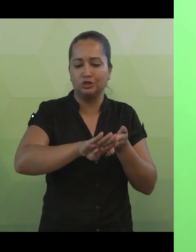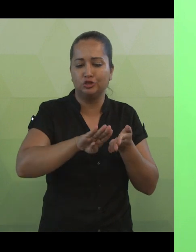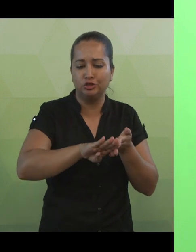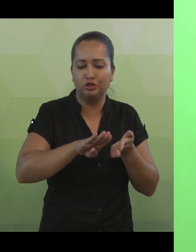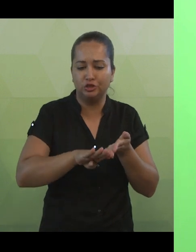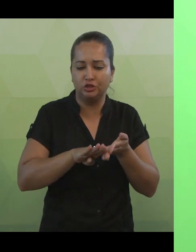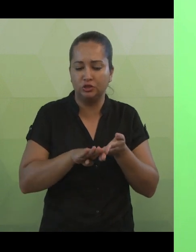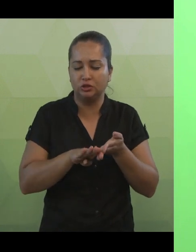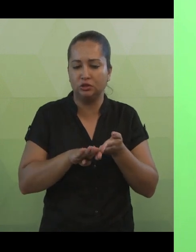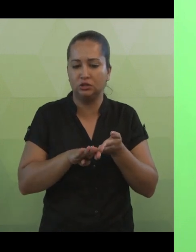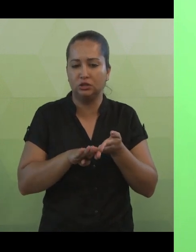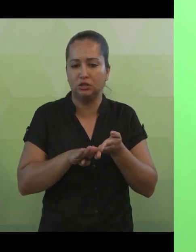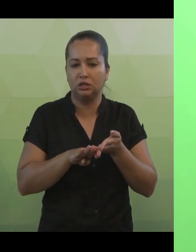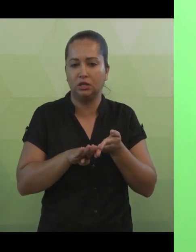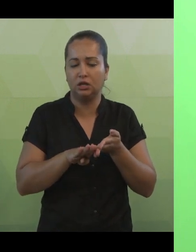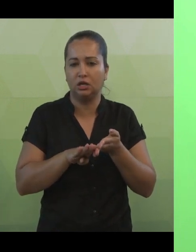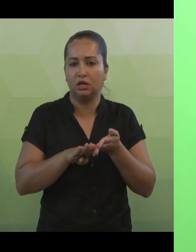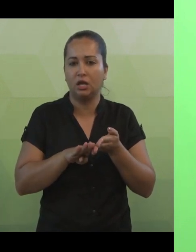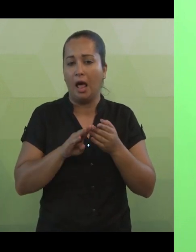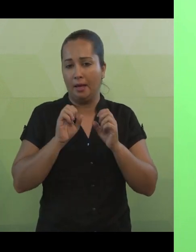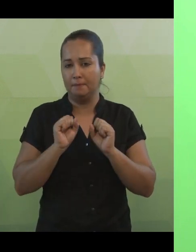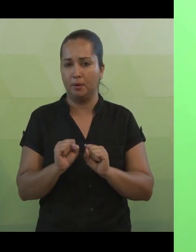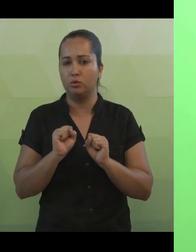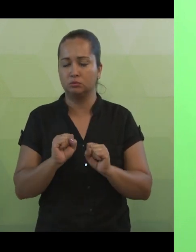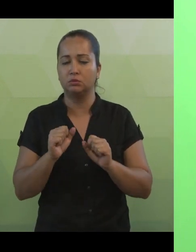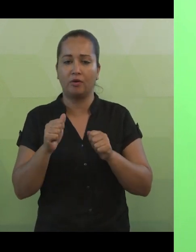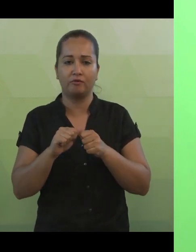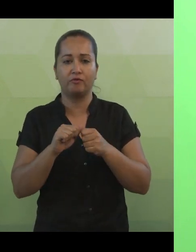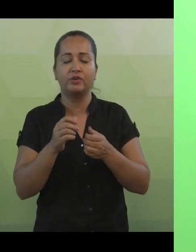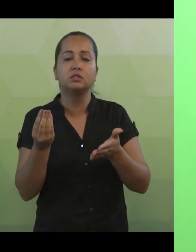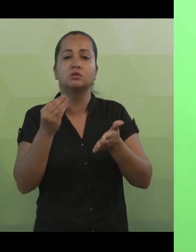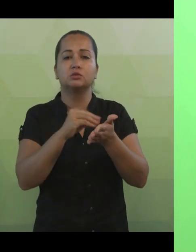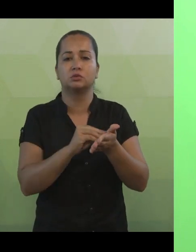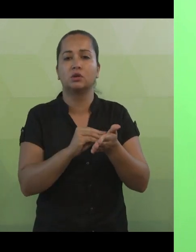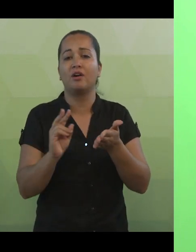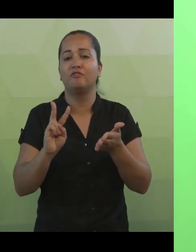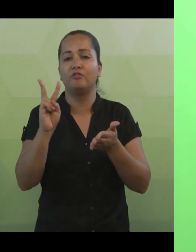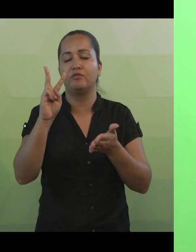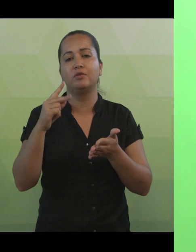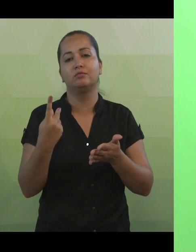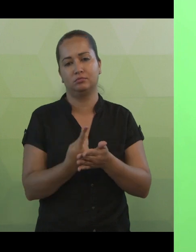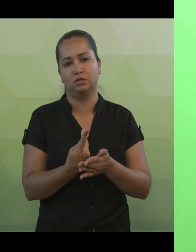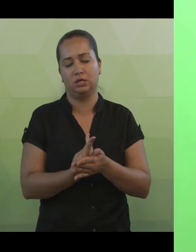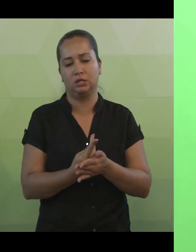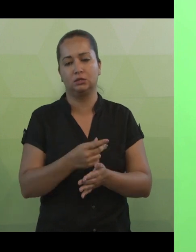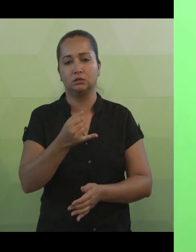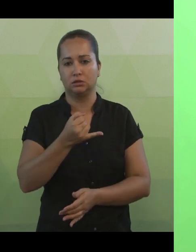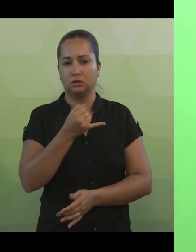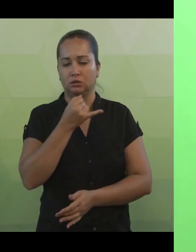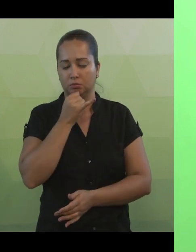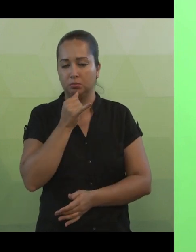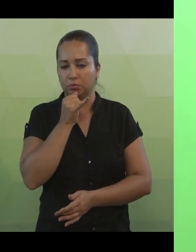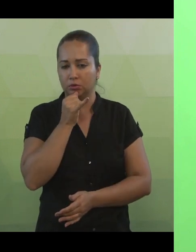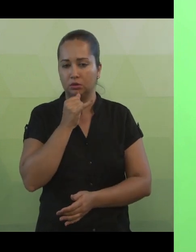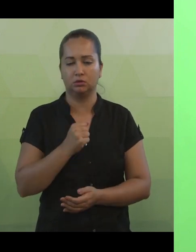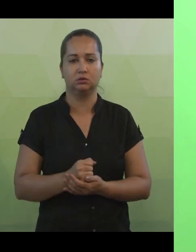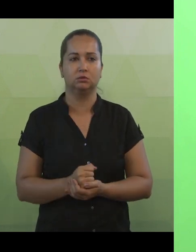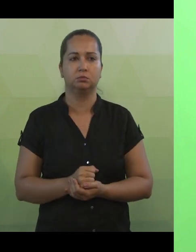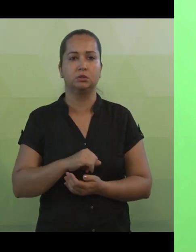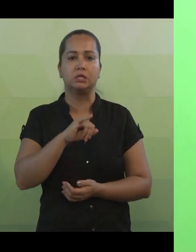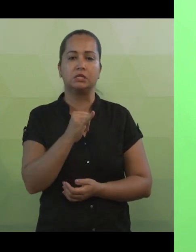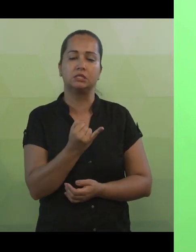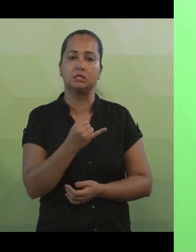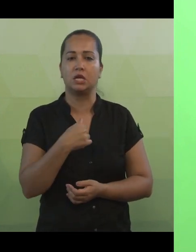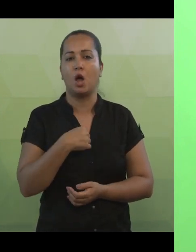possibilidade de armazenar um valor para um atributo que não seja um valor válido. Por exemplo, ao definirmos um atributo para armazenar o sexo